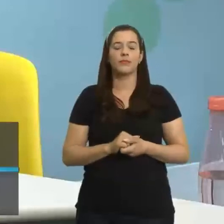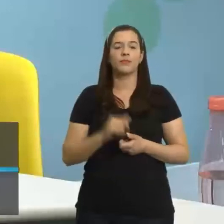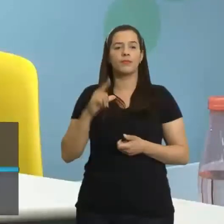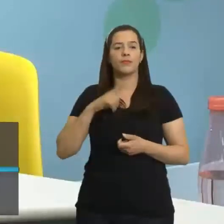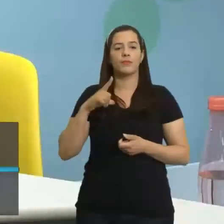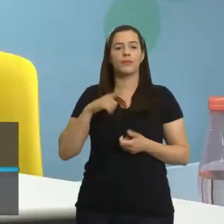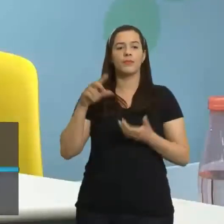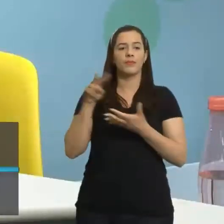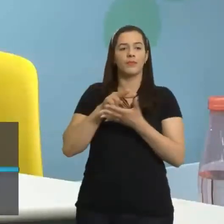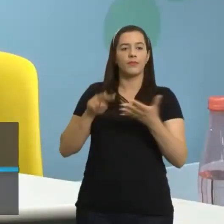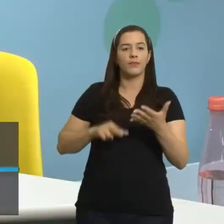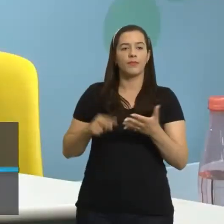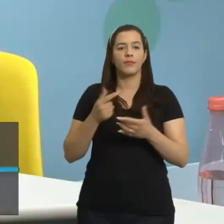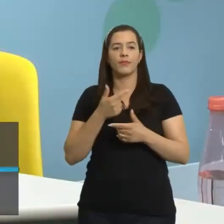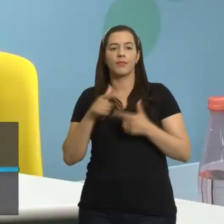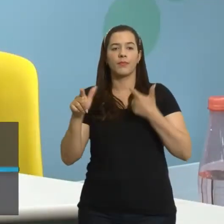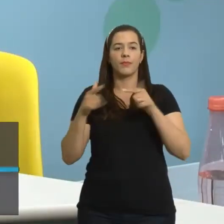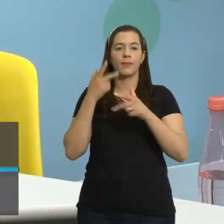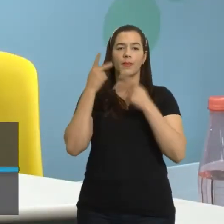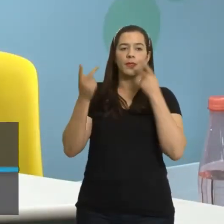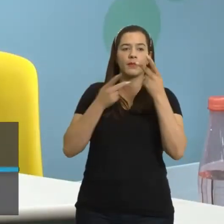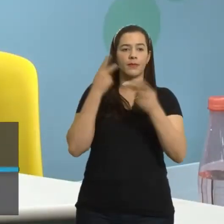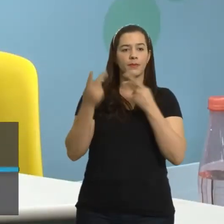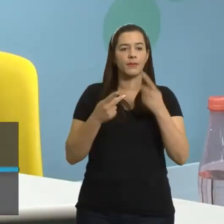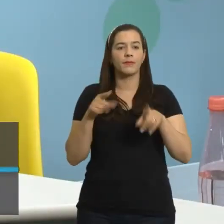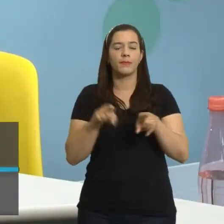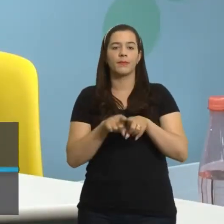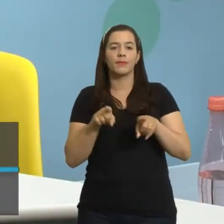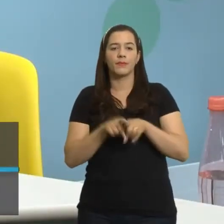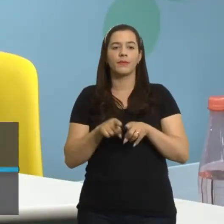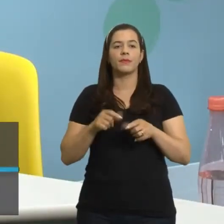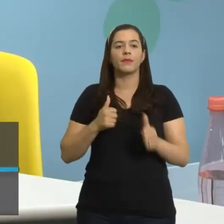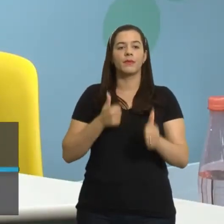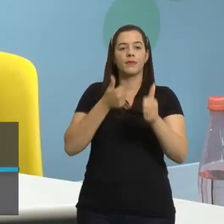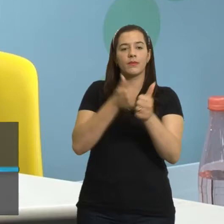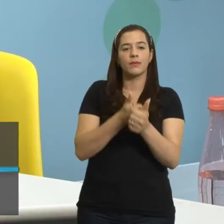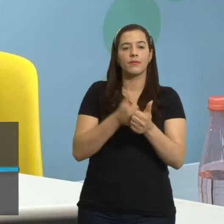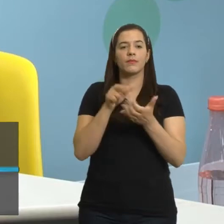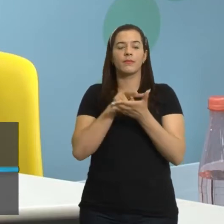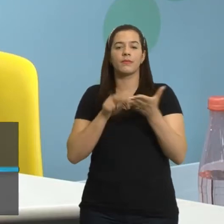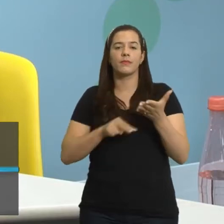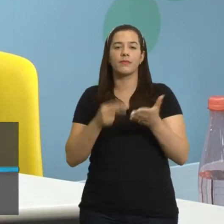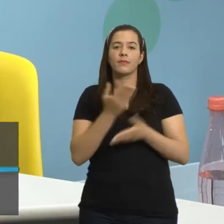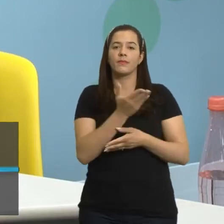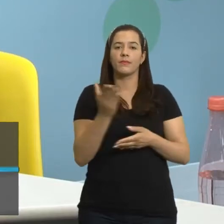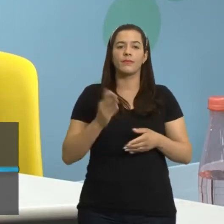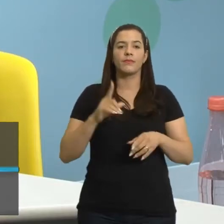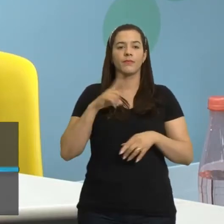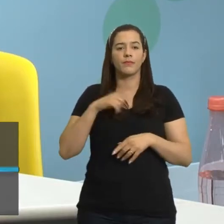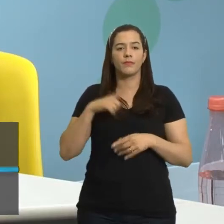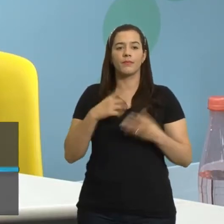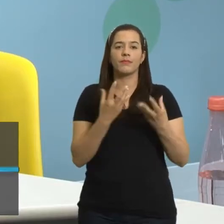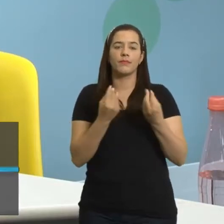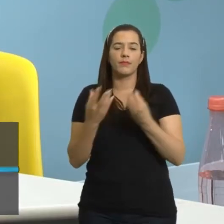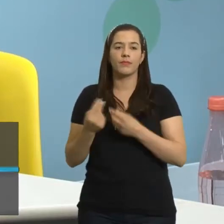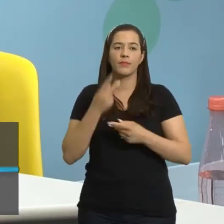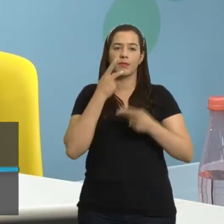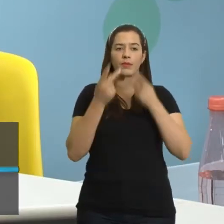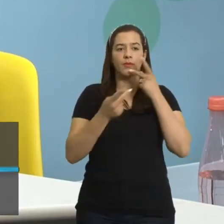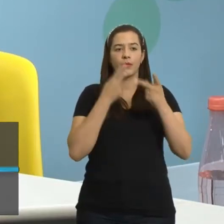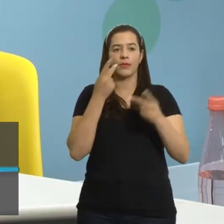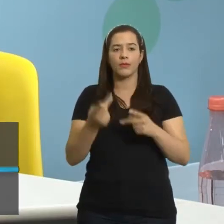visto aqui, né, enquanto a professora Marli falava, e eu também dei uma acompanhada, que vocês fizeram bastante